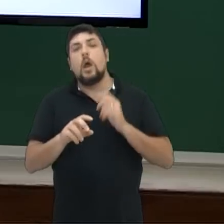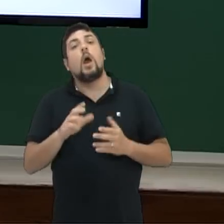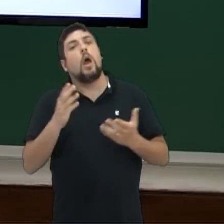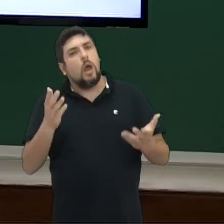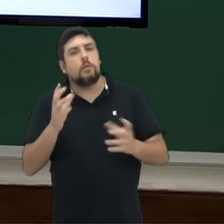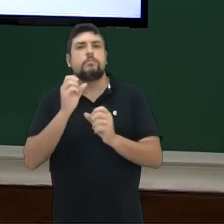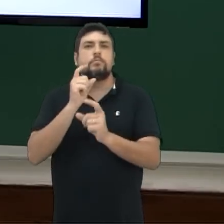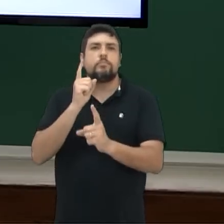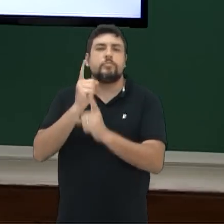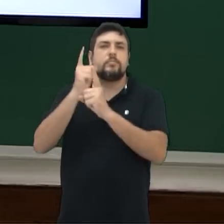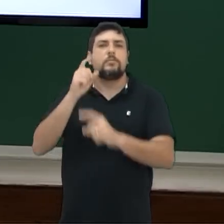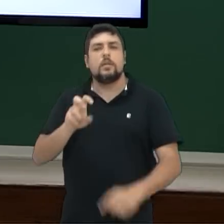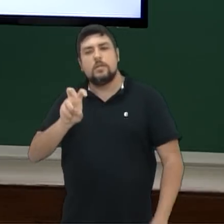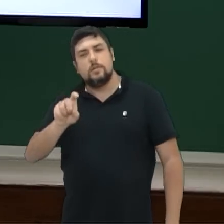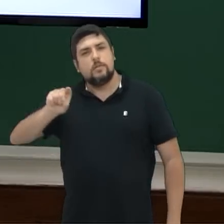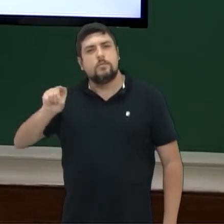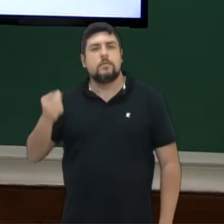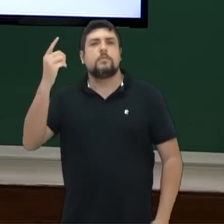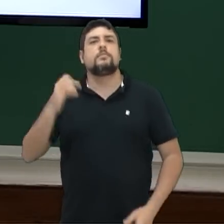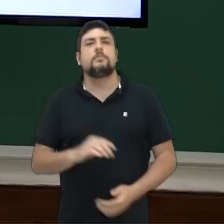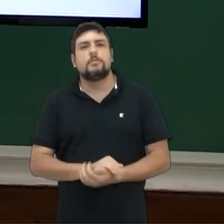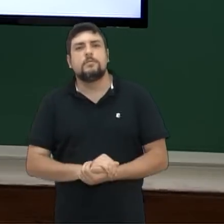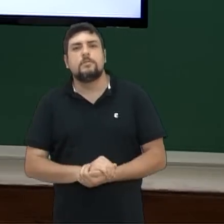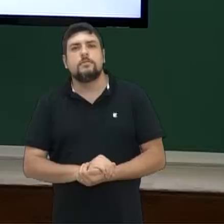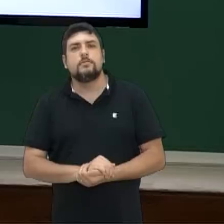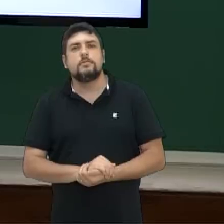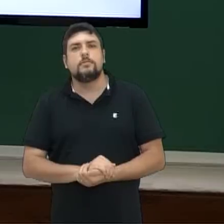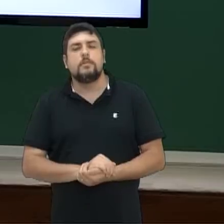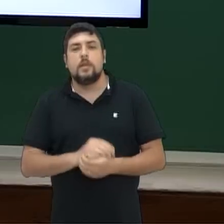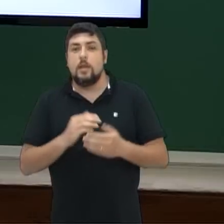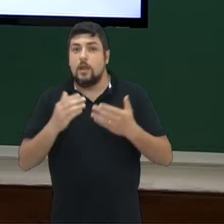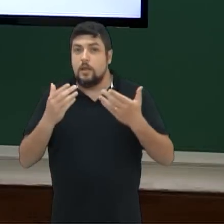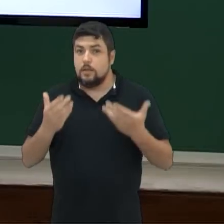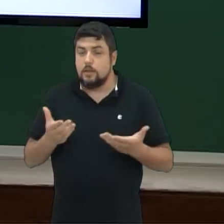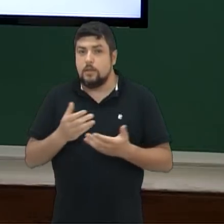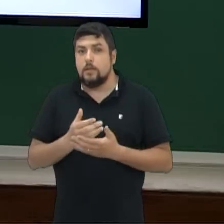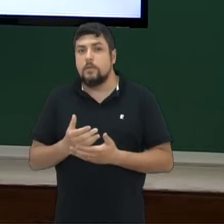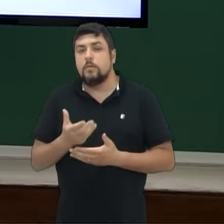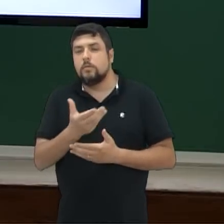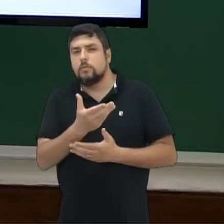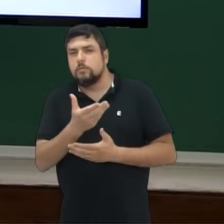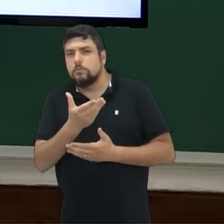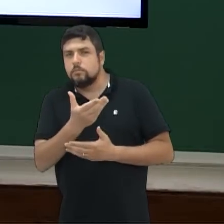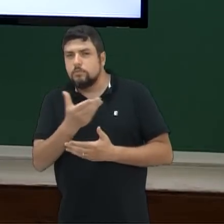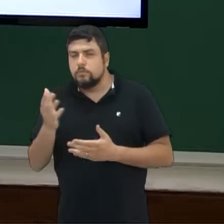quem precisar pode fazer a continha do lado. Vai até ajudar os senhores para não se perder.